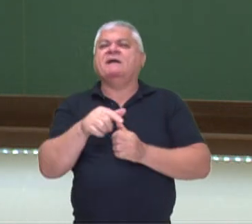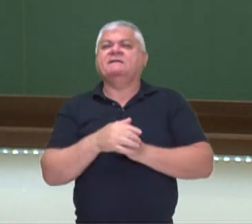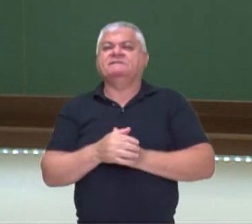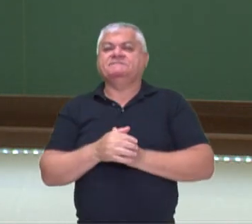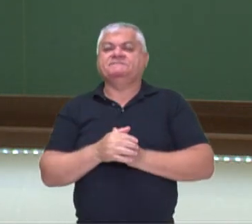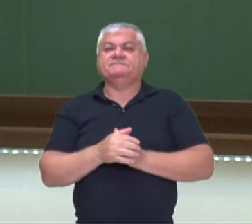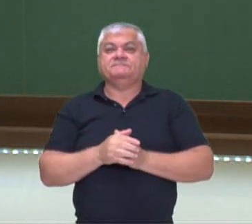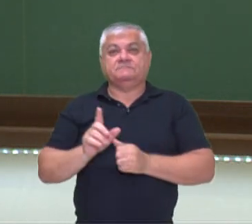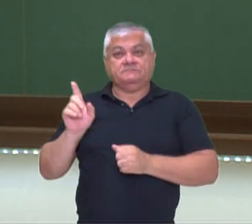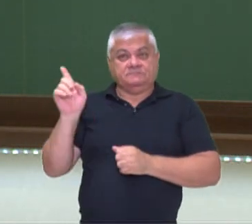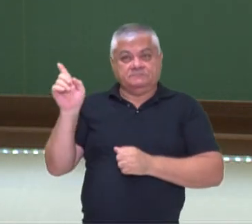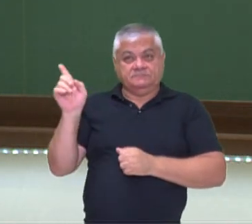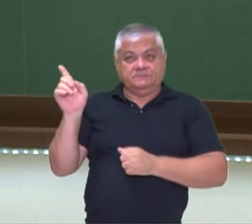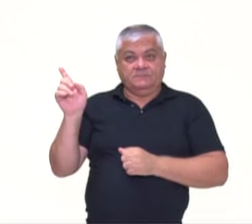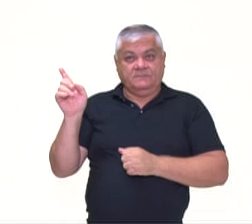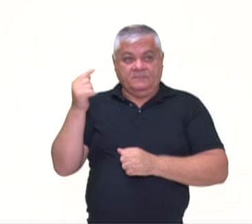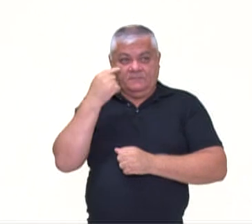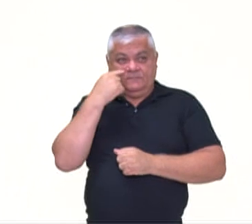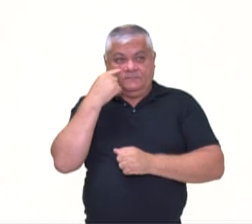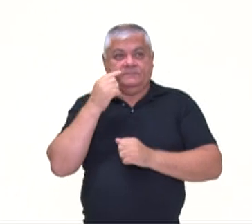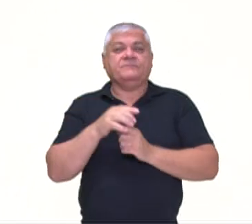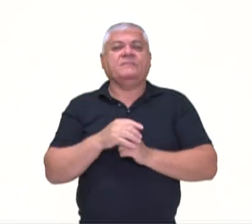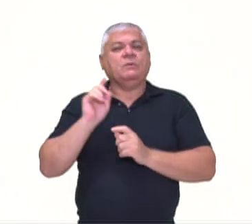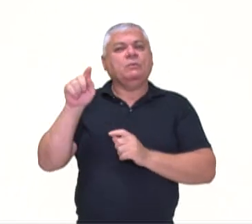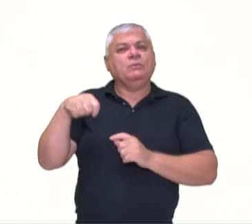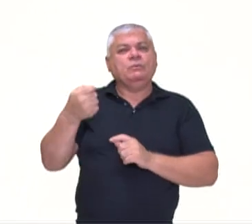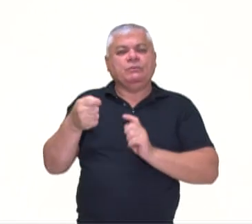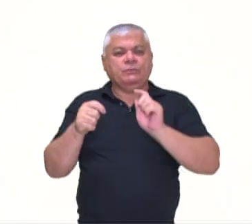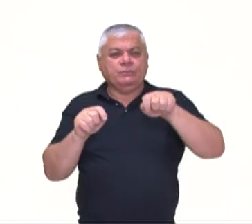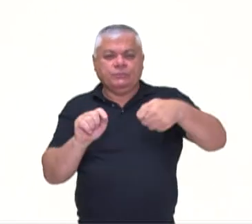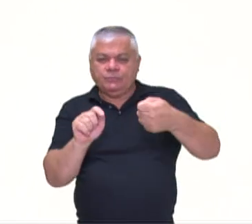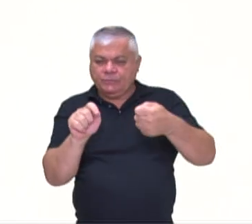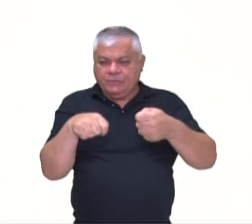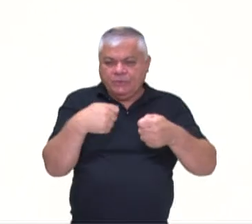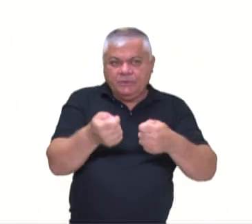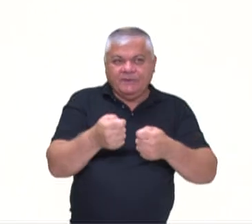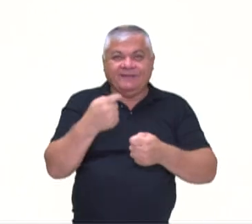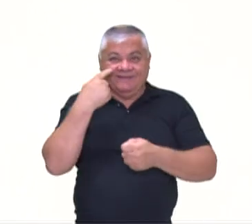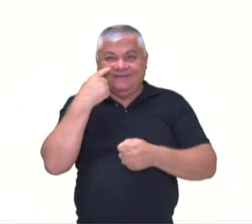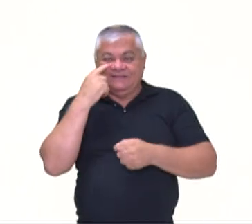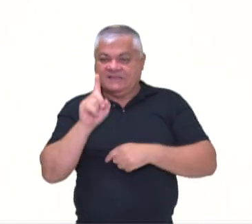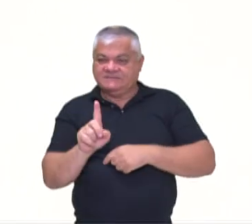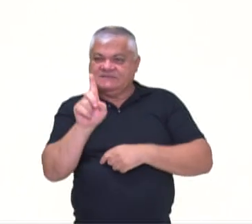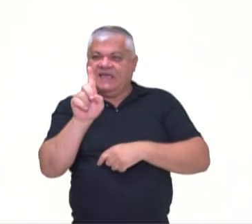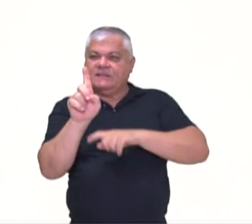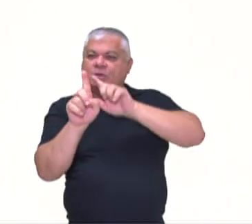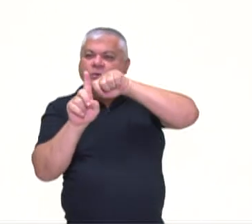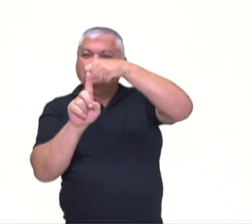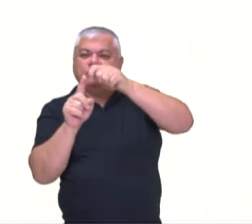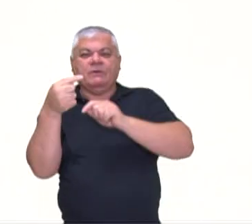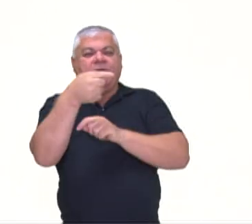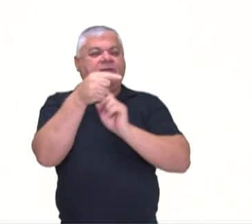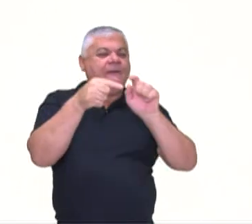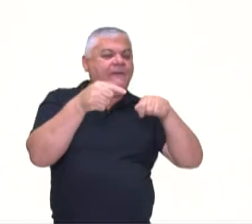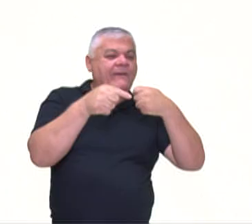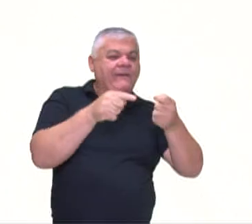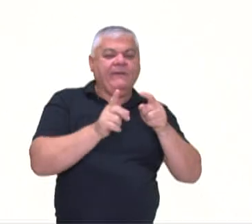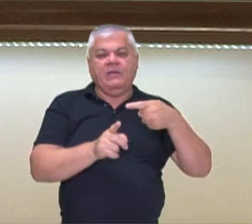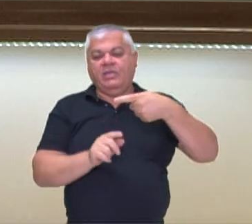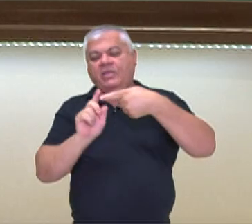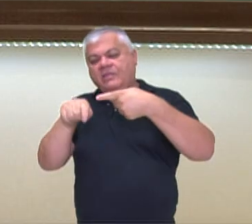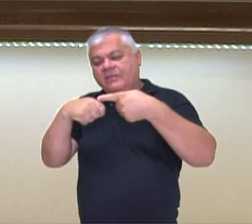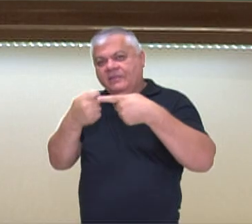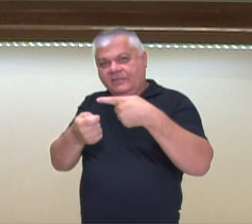Nós temos também, observem, estes símbolos, geralmente em cima das setas, são colocados